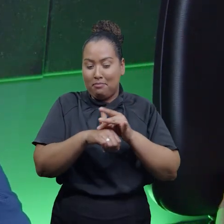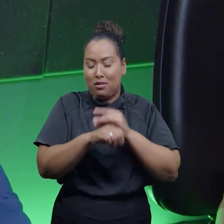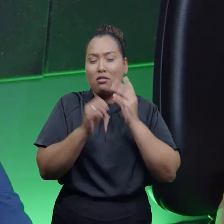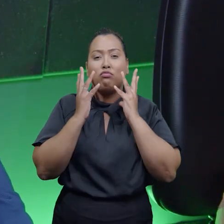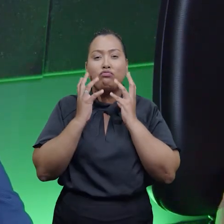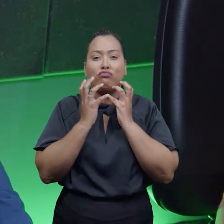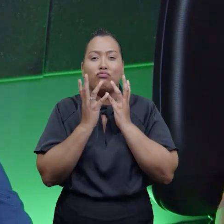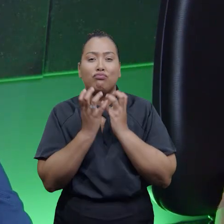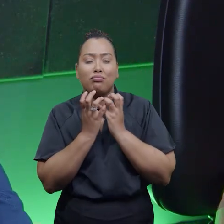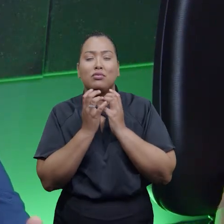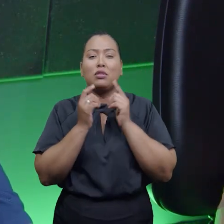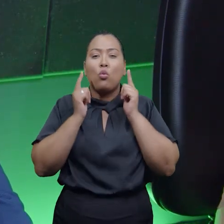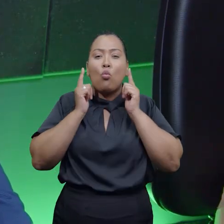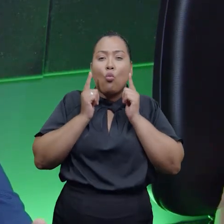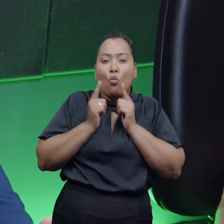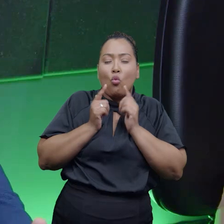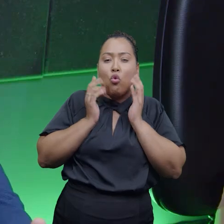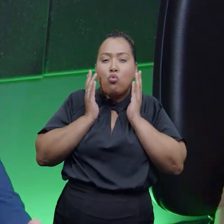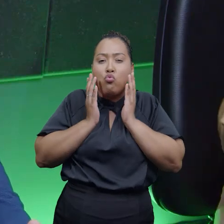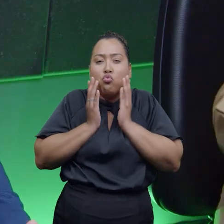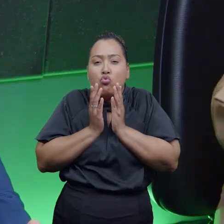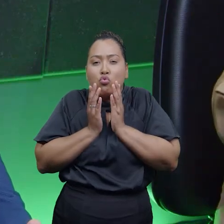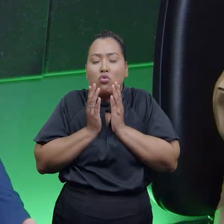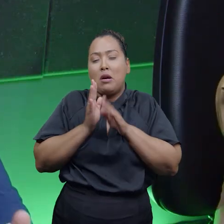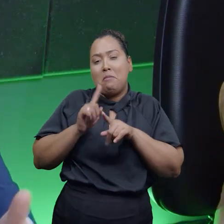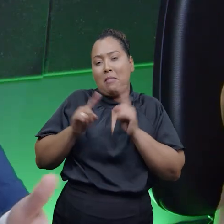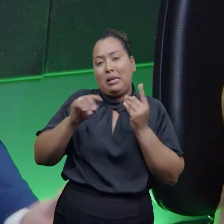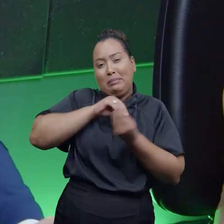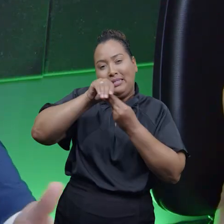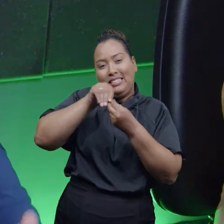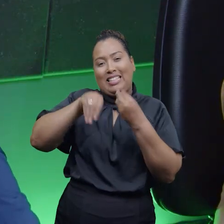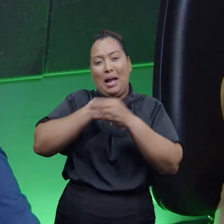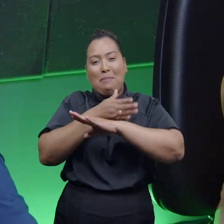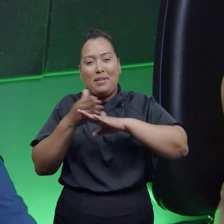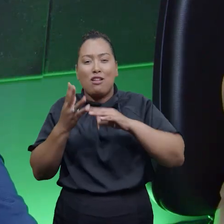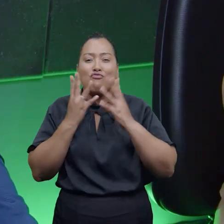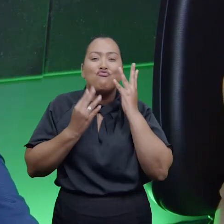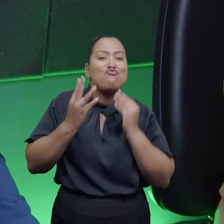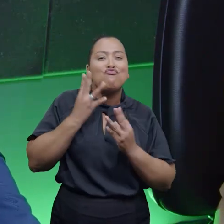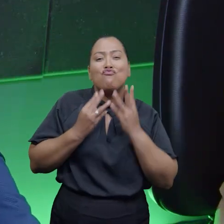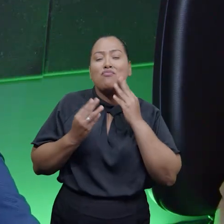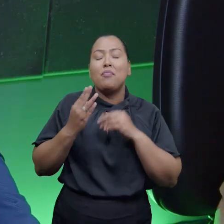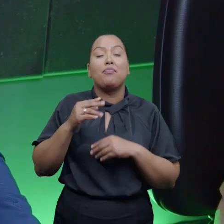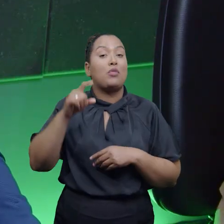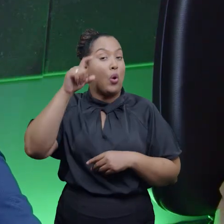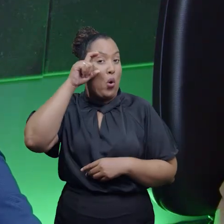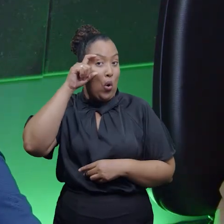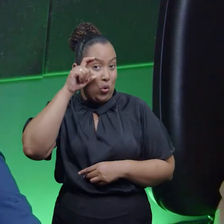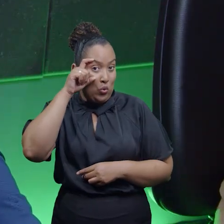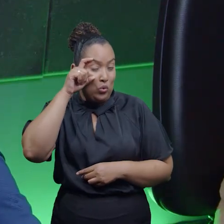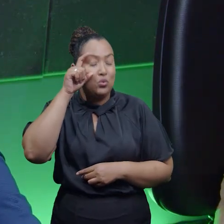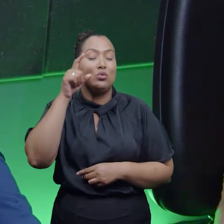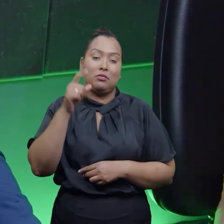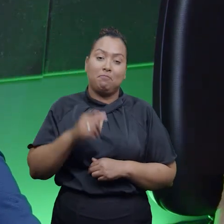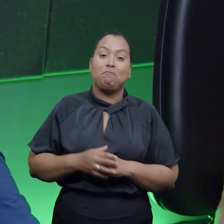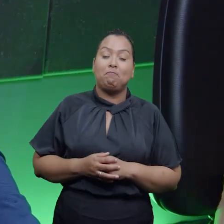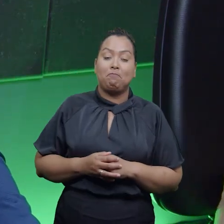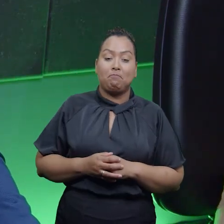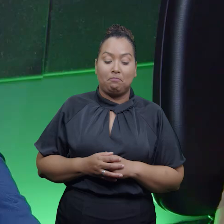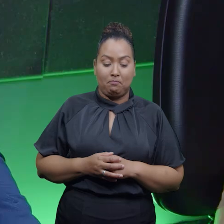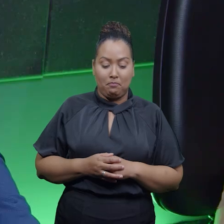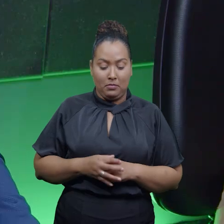a barba já não tão preta assim, uma barba cerrada, mas já ficando mais branca do que preta, né? Uso